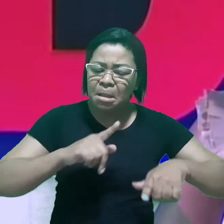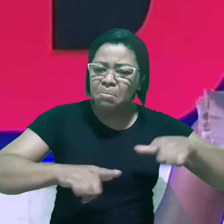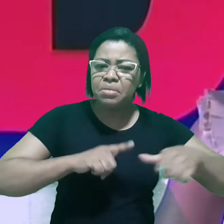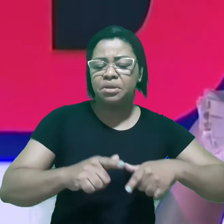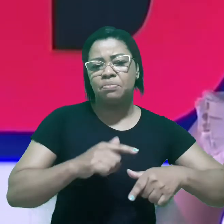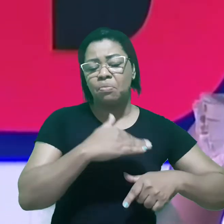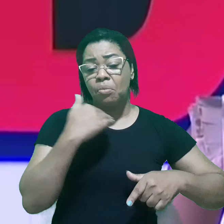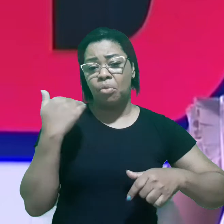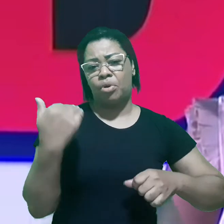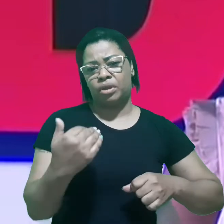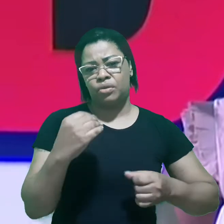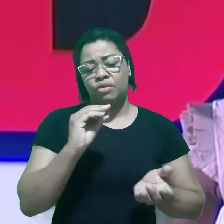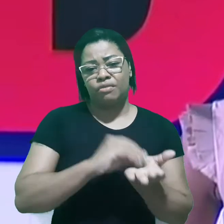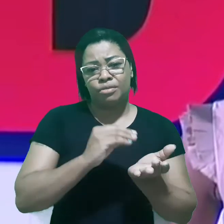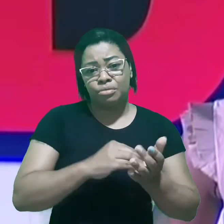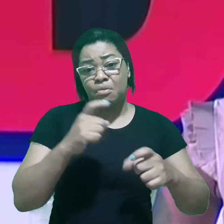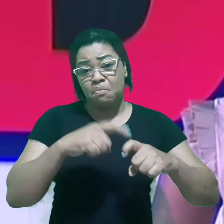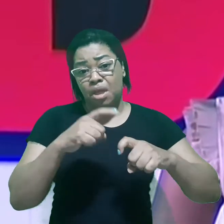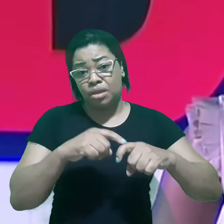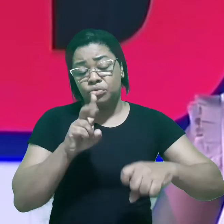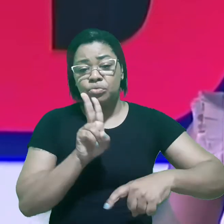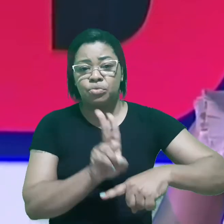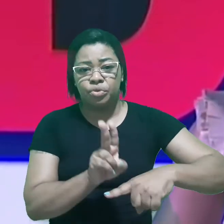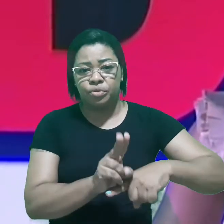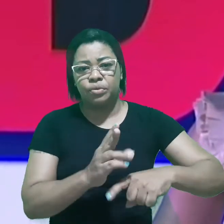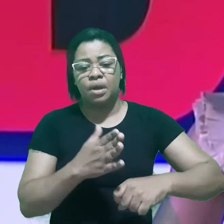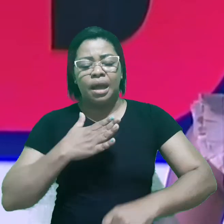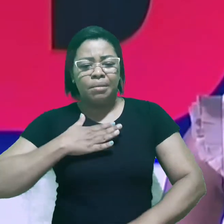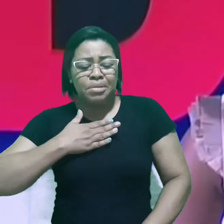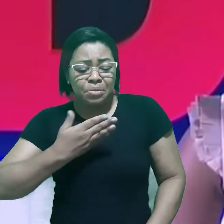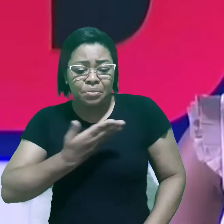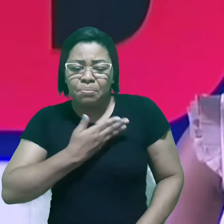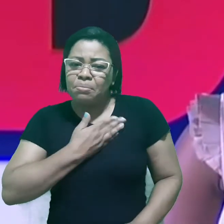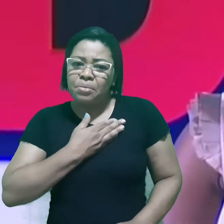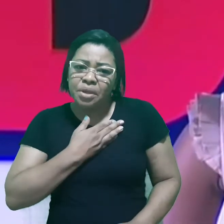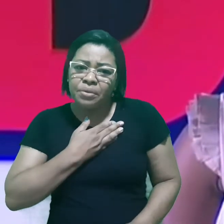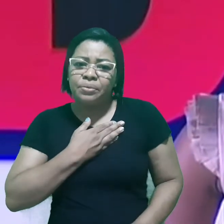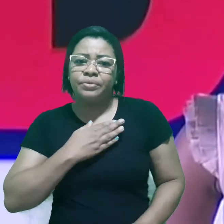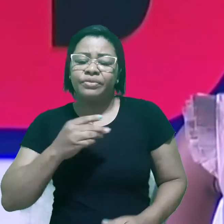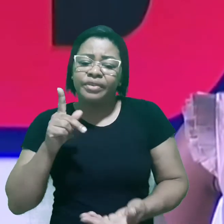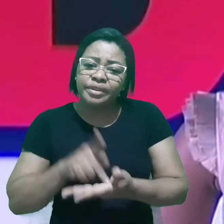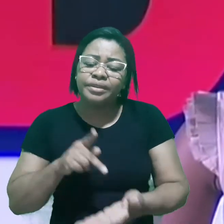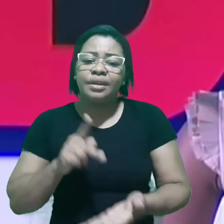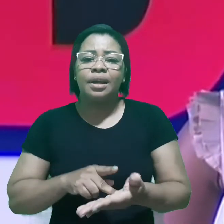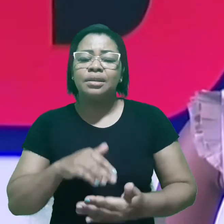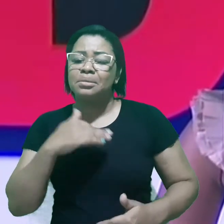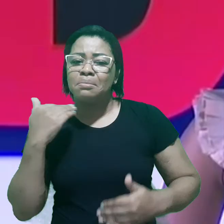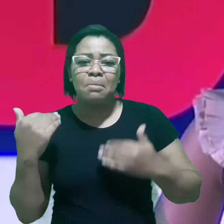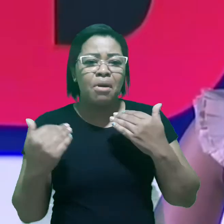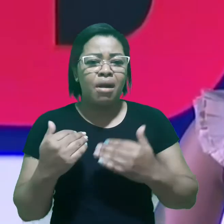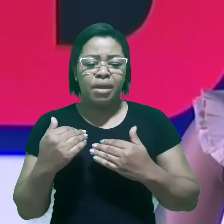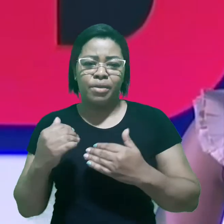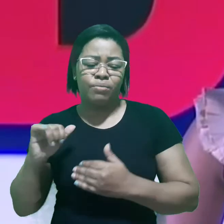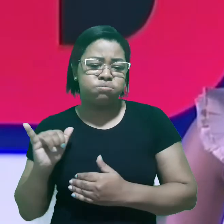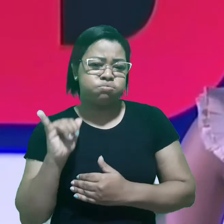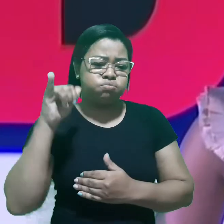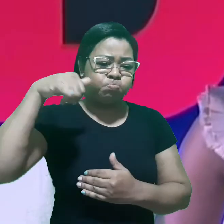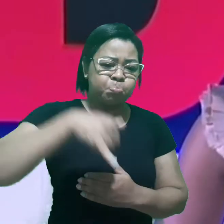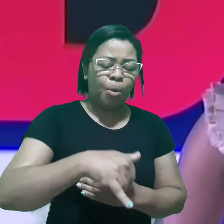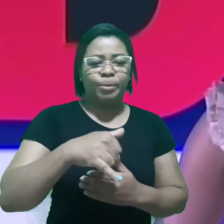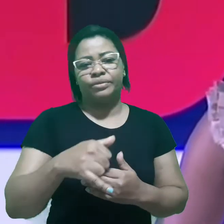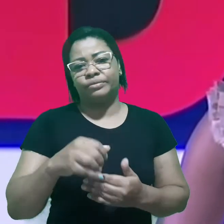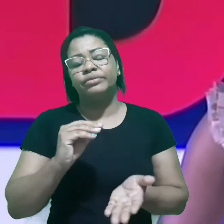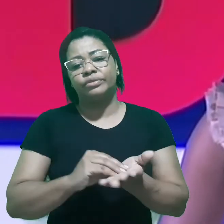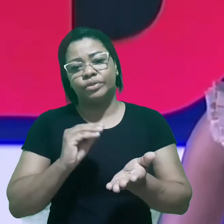próximos, o Coloma, morreu num acidente aéreo porque nossos caminhões de bombeiros não tinham água. Eu cresci sob governos militares repressivos